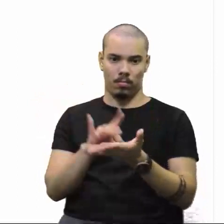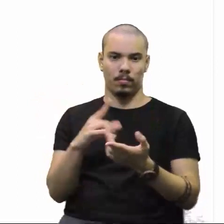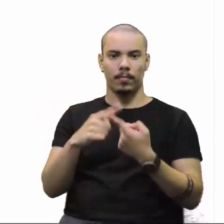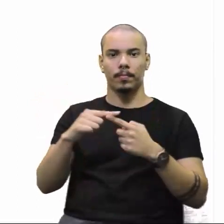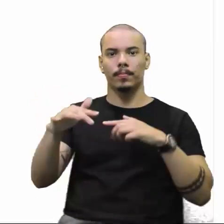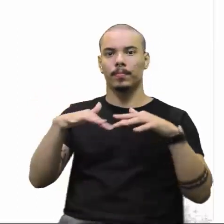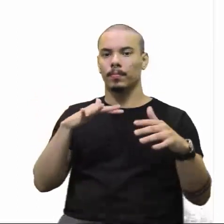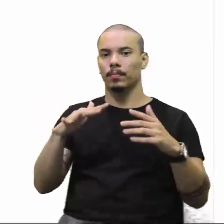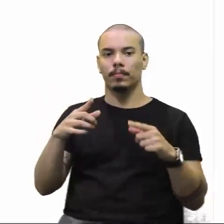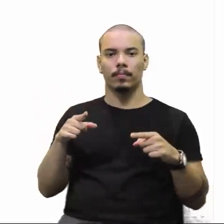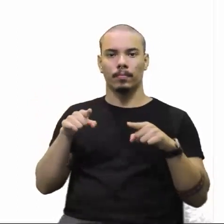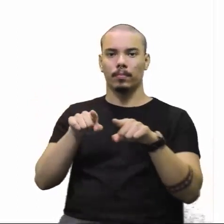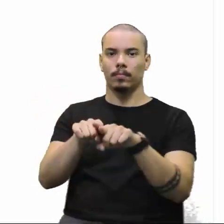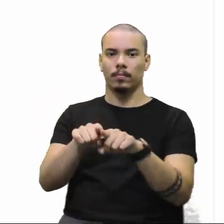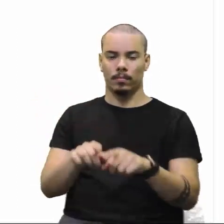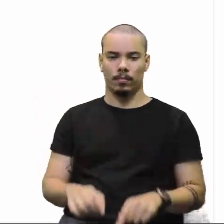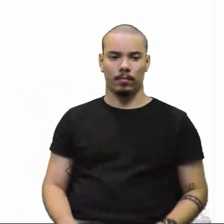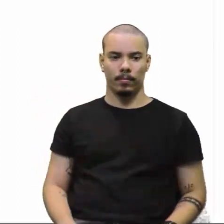velocidade constante, né?